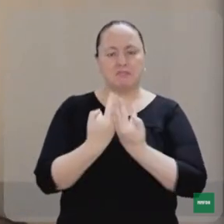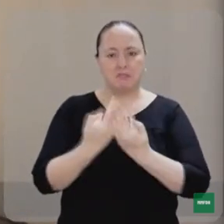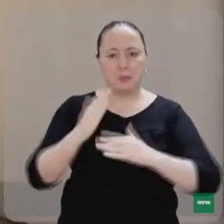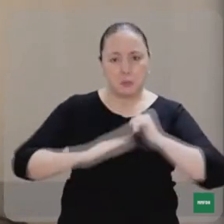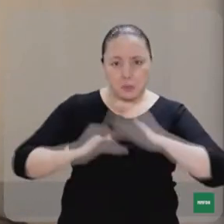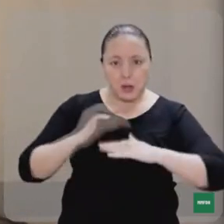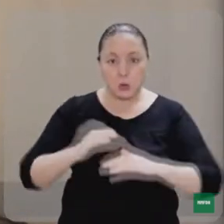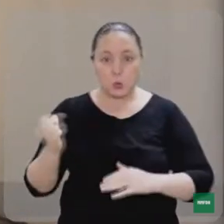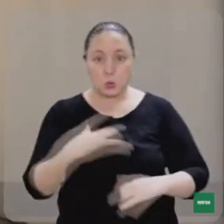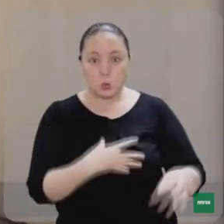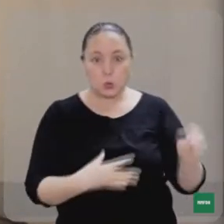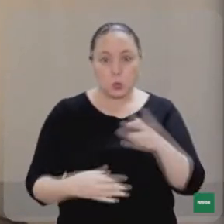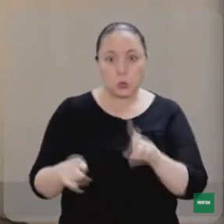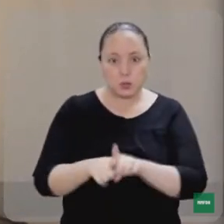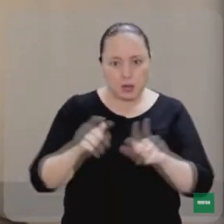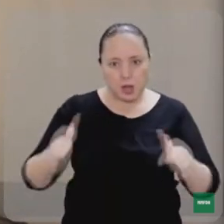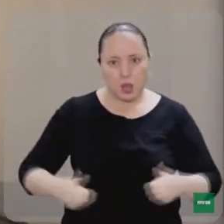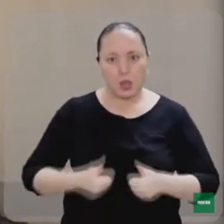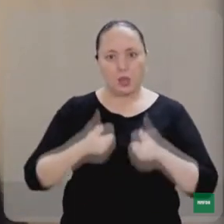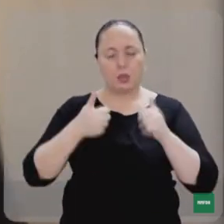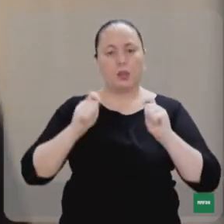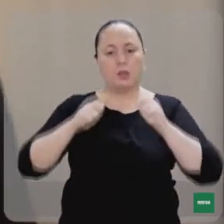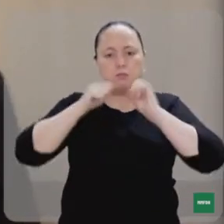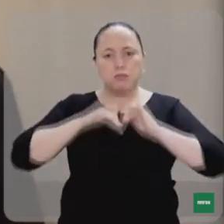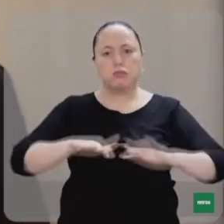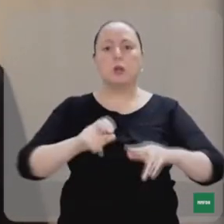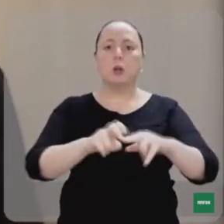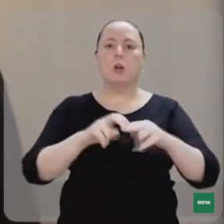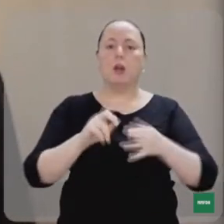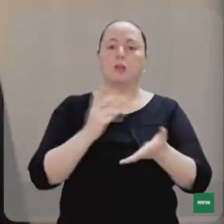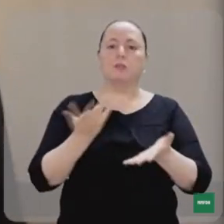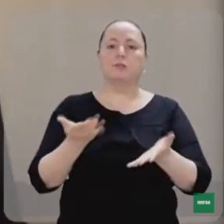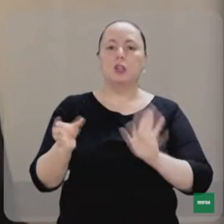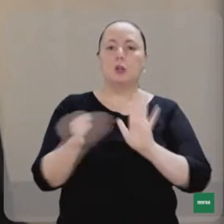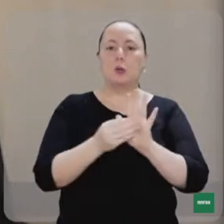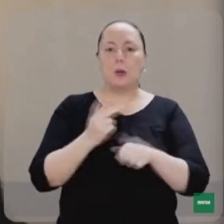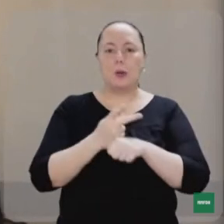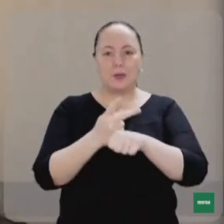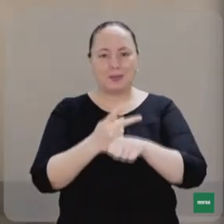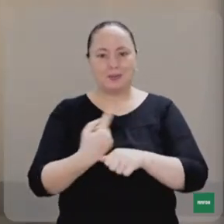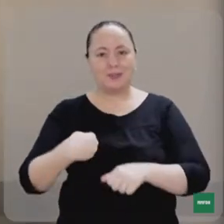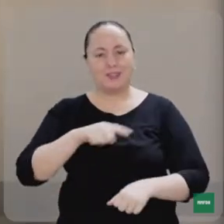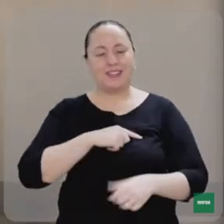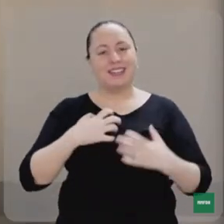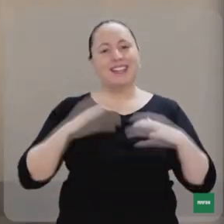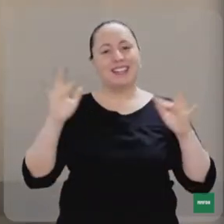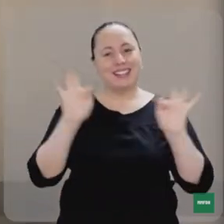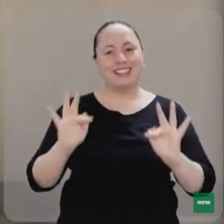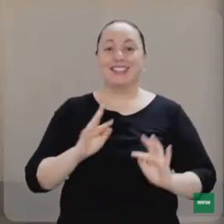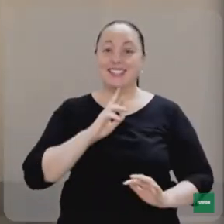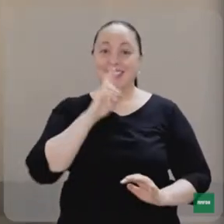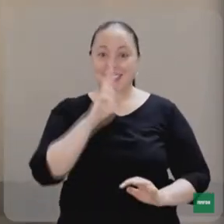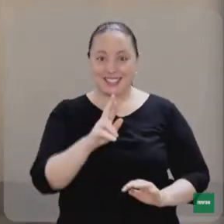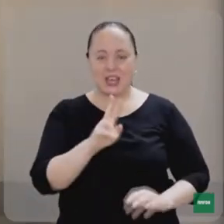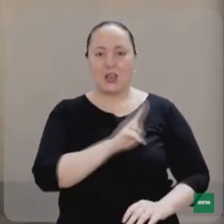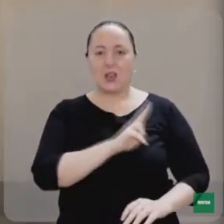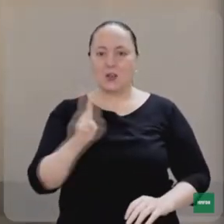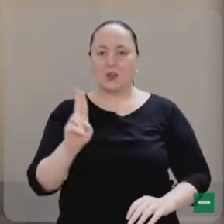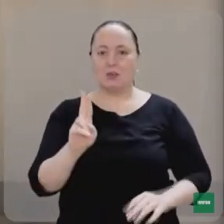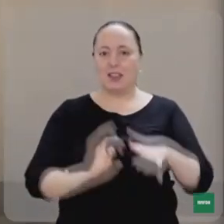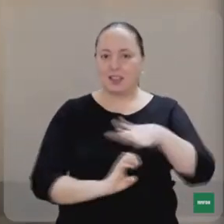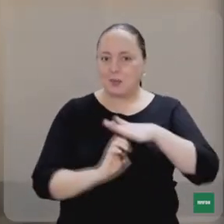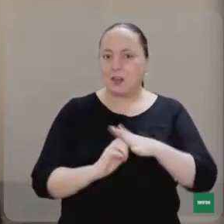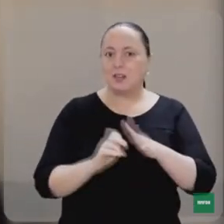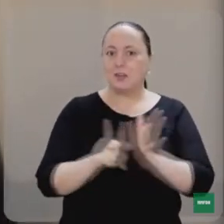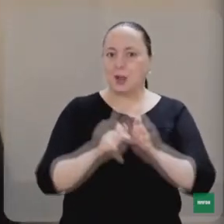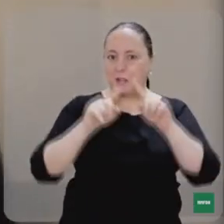família. São práticas inovadoras, eficazes, replicáveis e por isso foram inscritas neste prêmio. Ficamos felizes com o resultado. Em nome